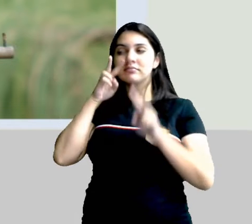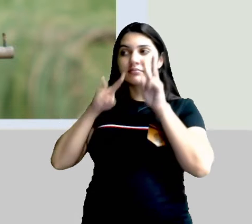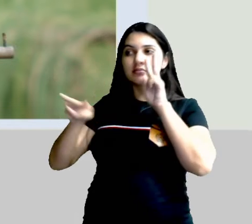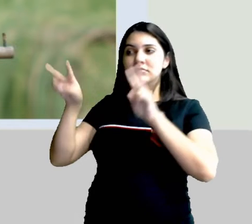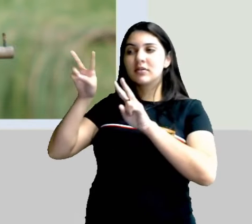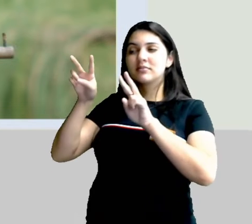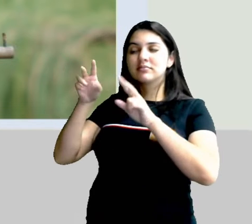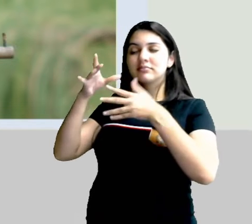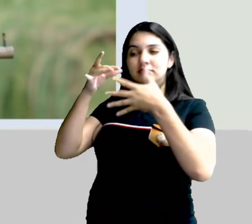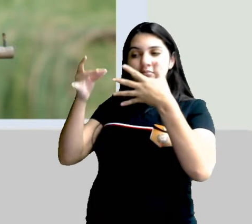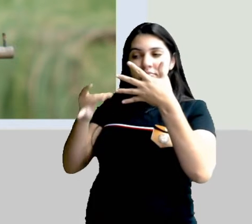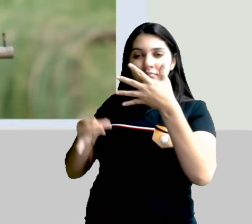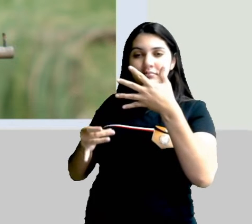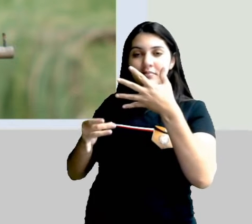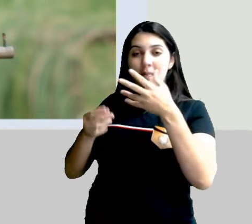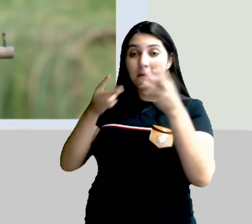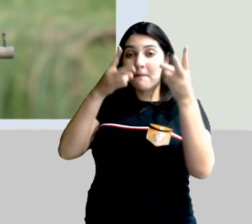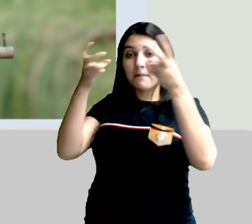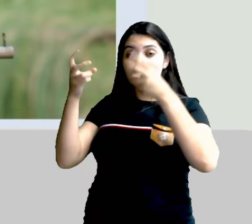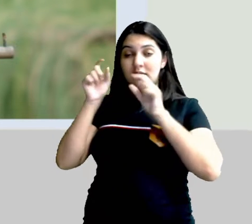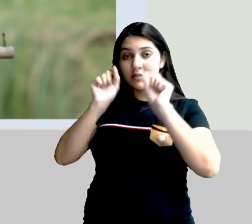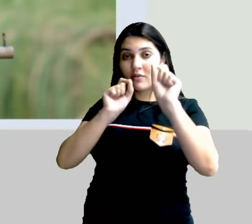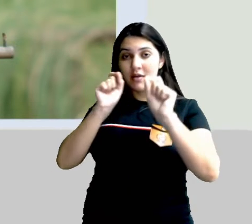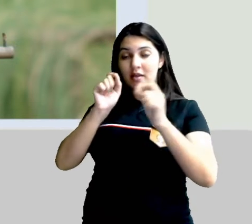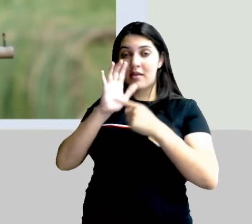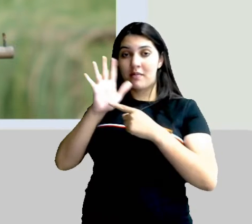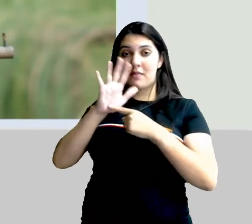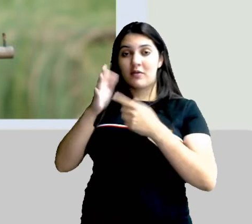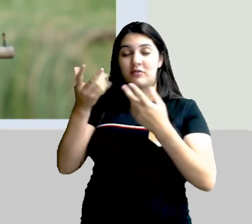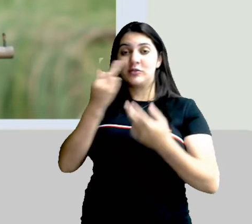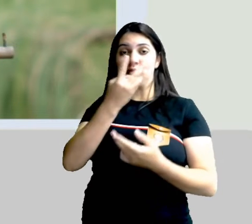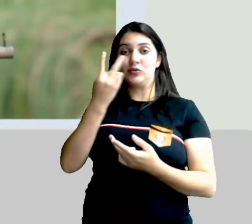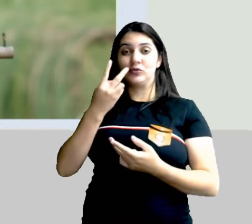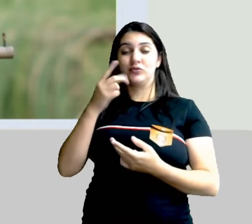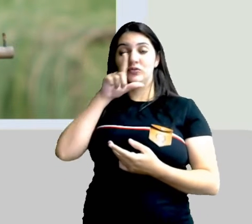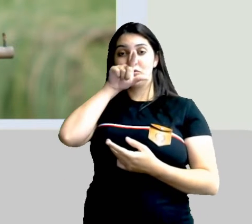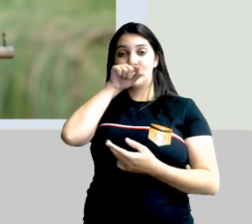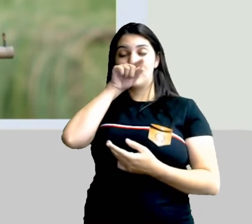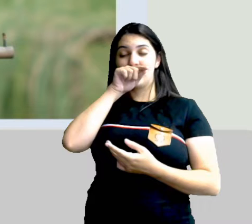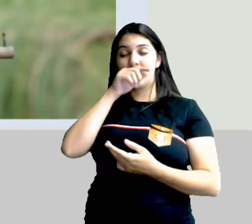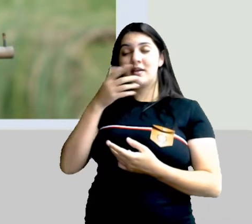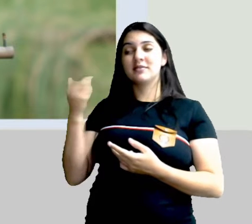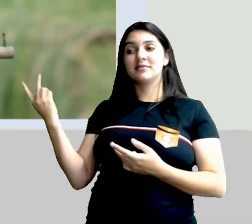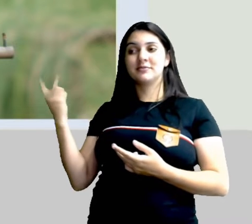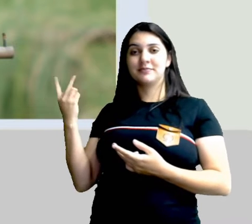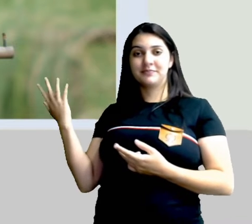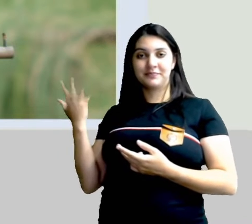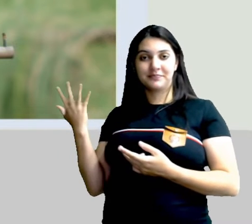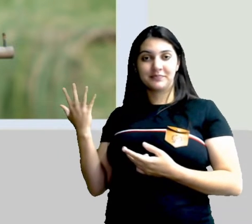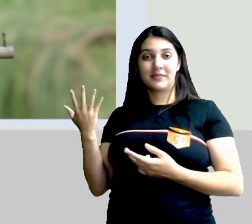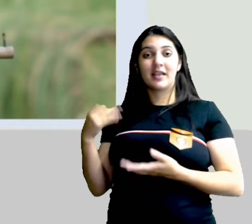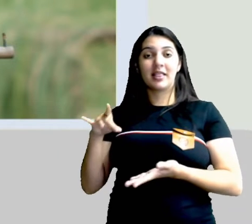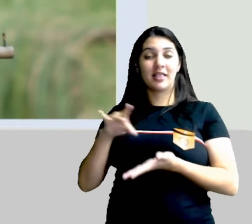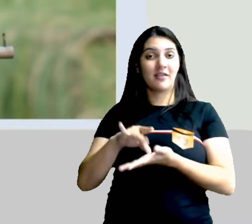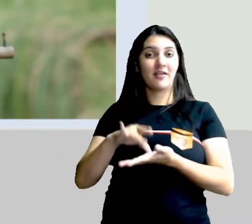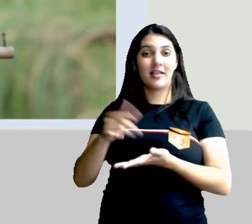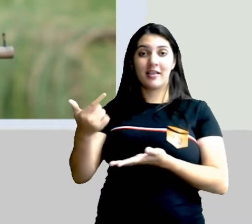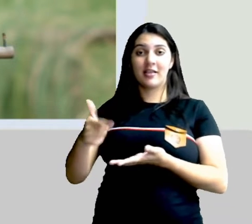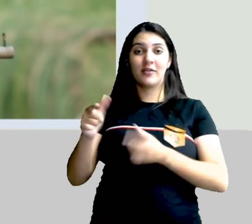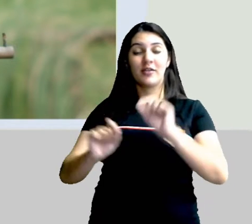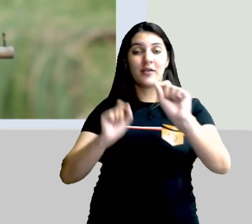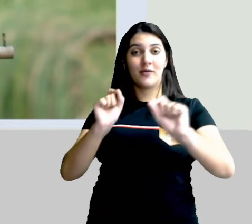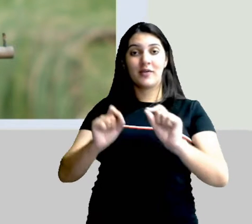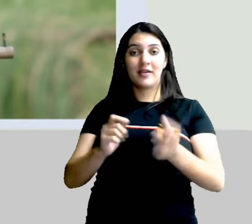direitinho, a gente pode perceber que diante desses dois pássaros aí que vocês estão observando, ele realmente não tem,